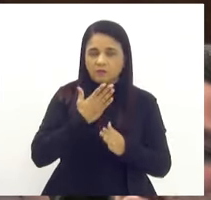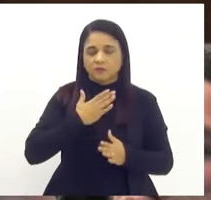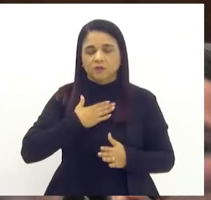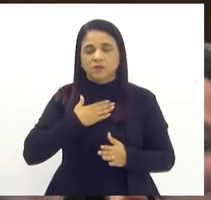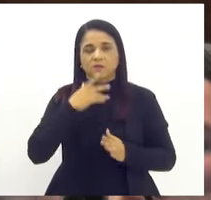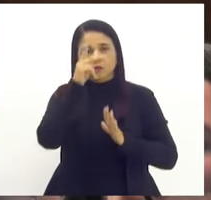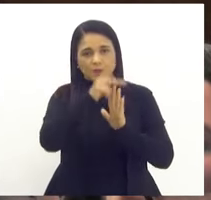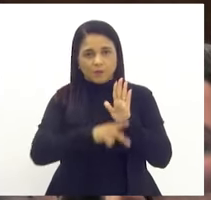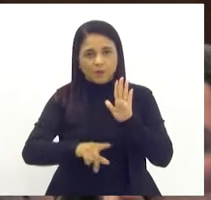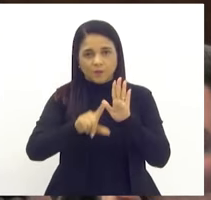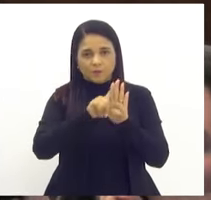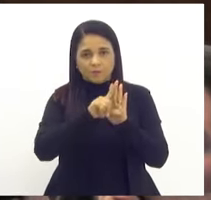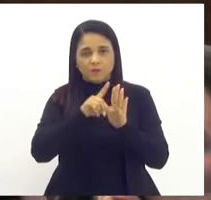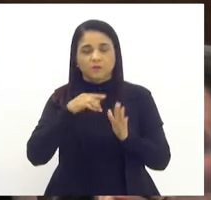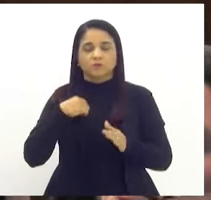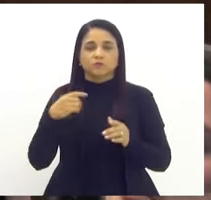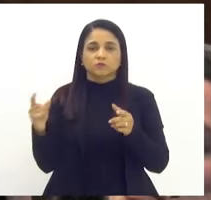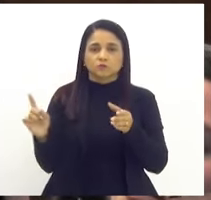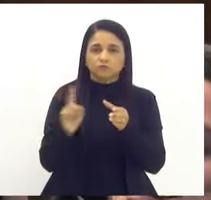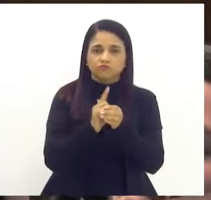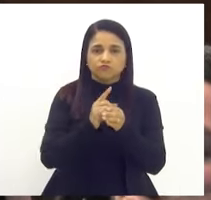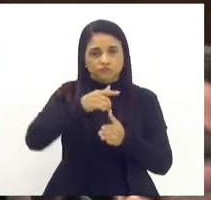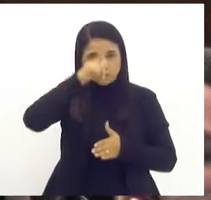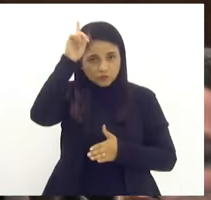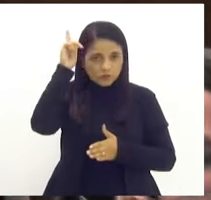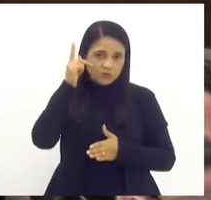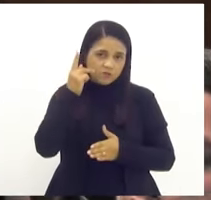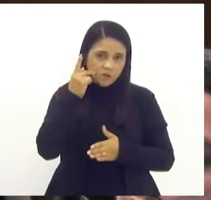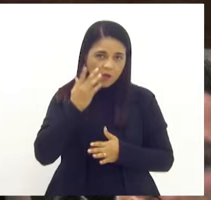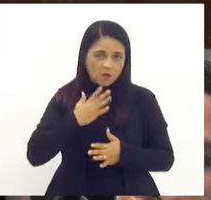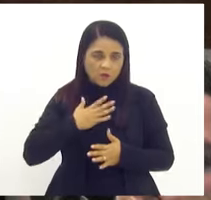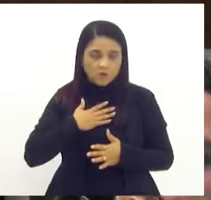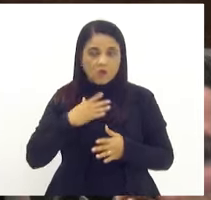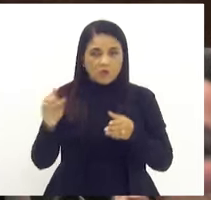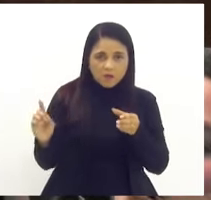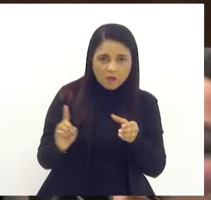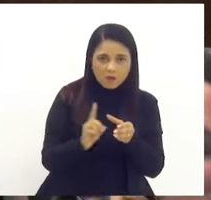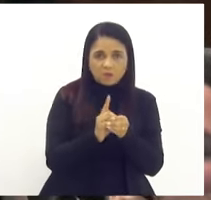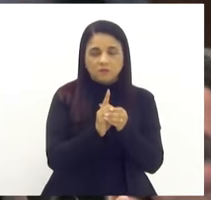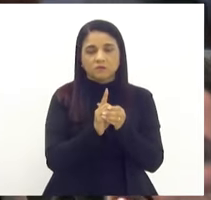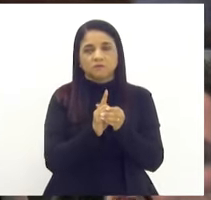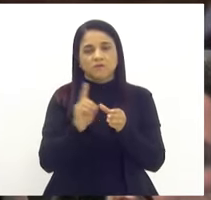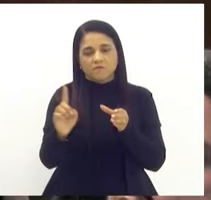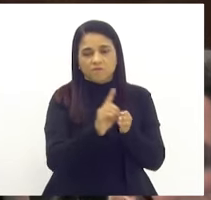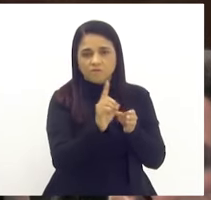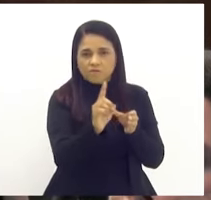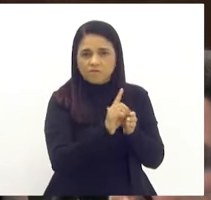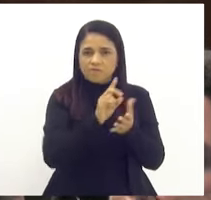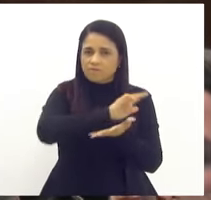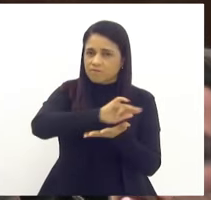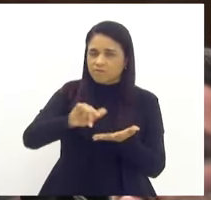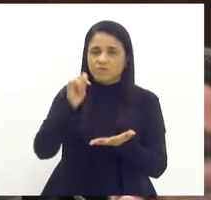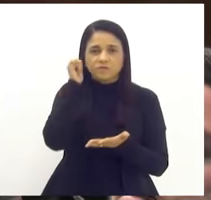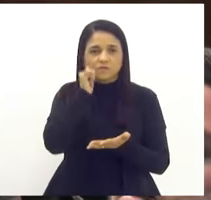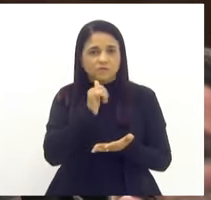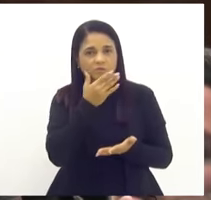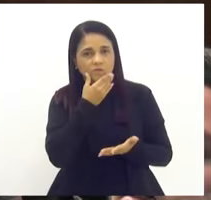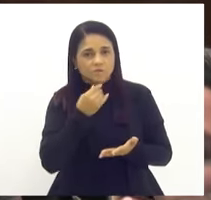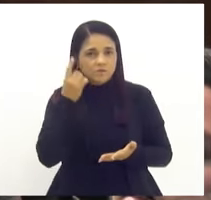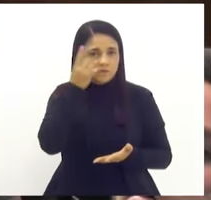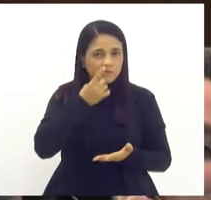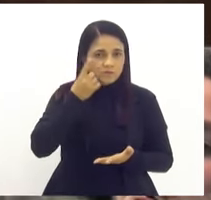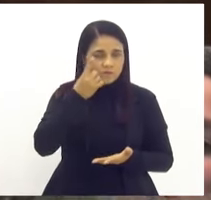Paulo depois também foi acrescentada nessa coautoria vários deputados e deputadas aqui